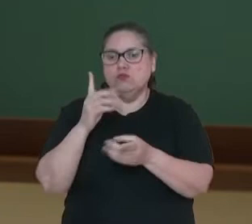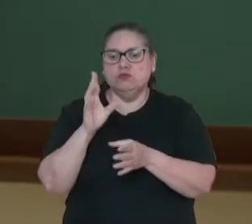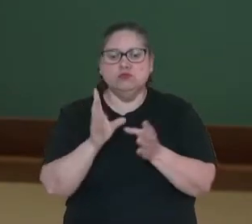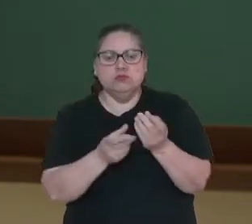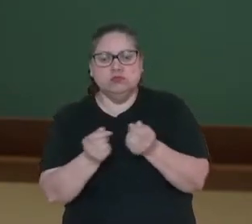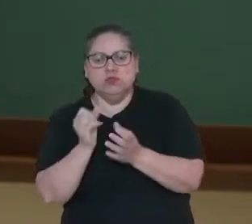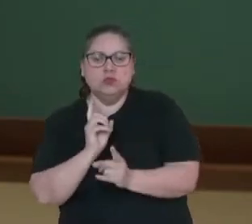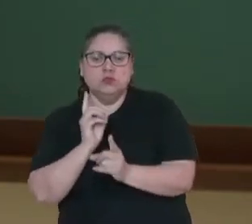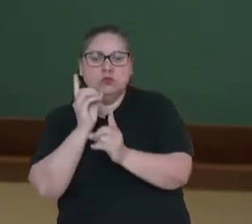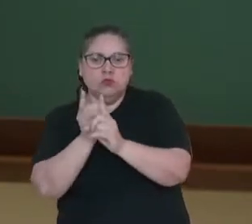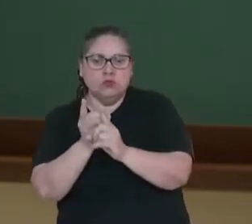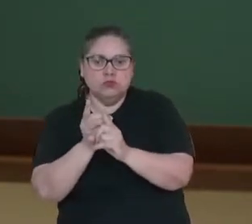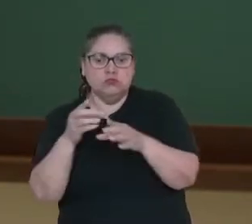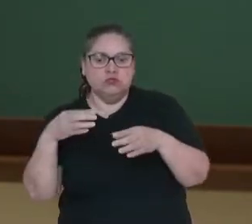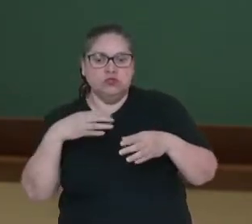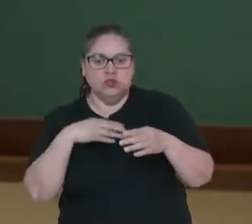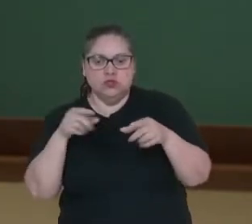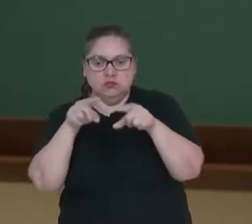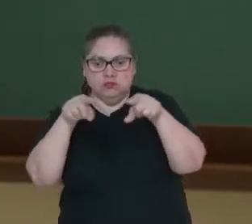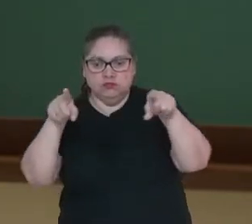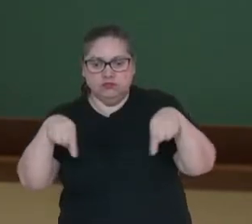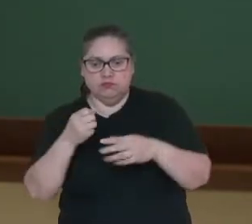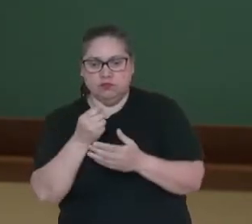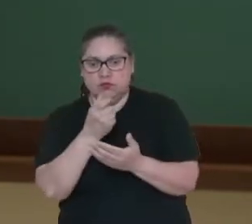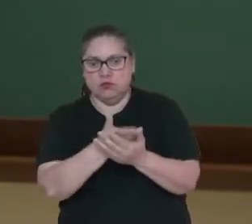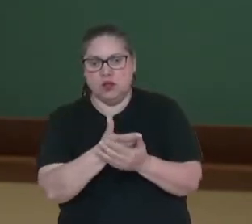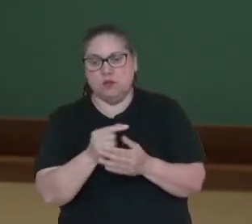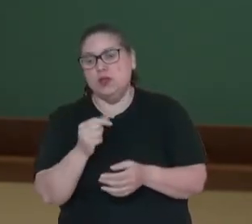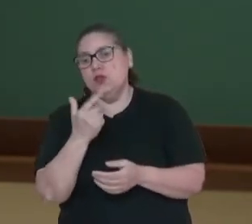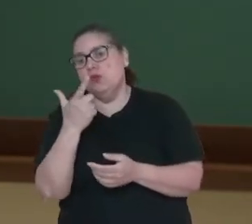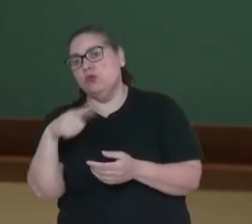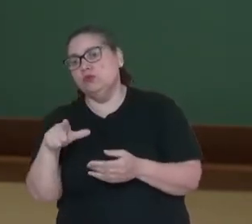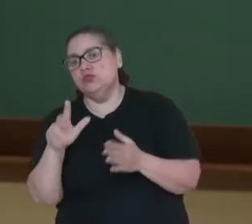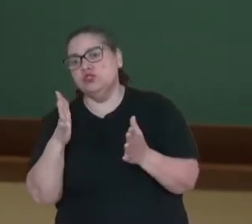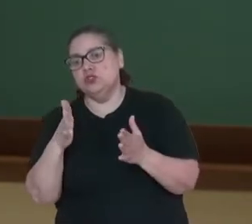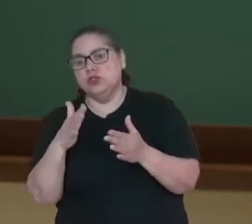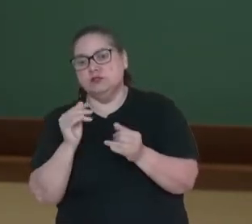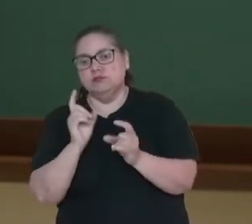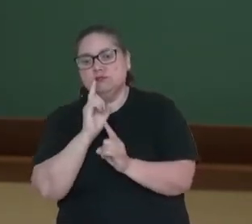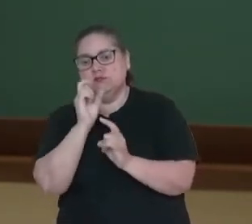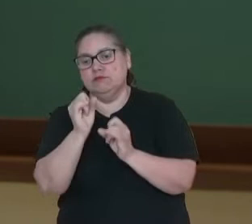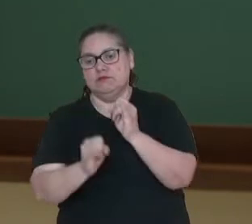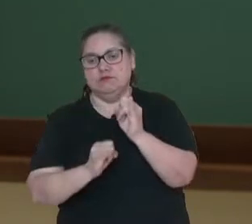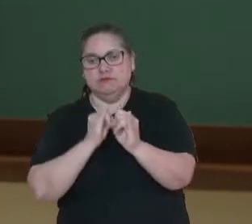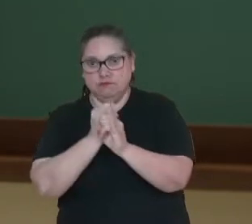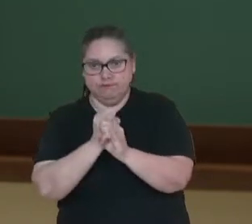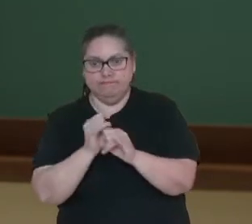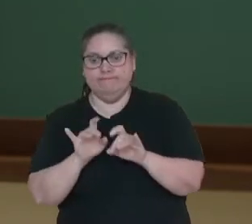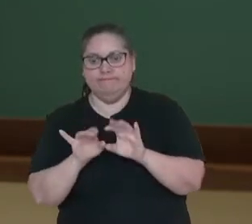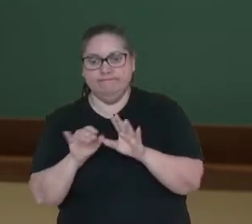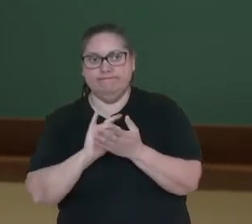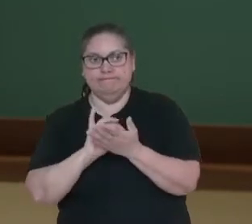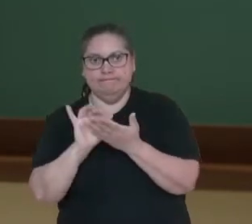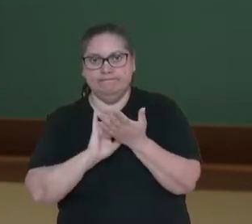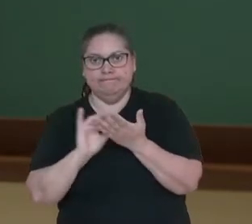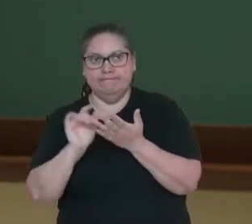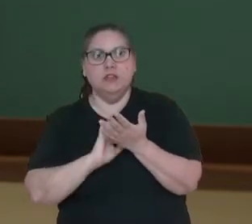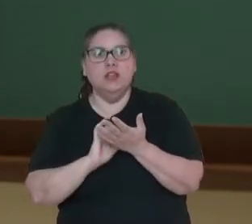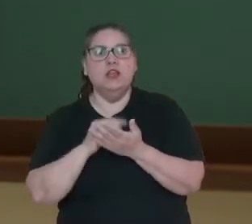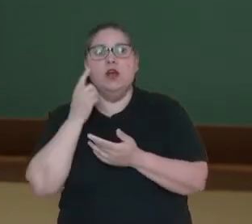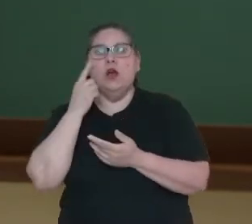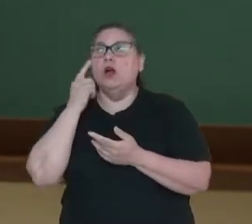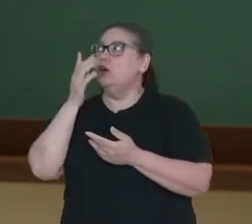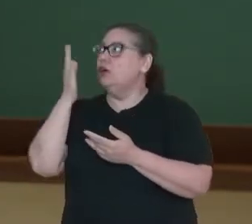ainda encontra no formato físico, mas muitos já viraram plataformas de jogos eletrônicos, tá?